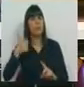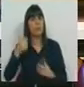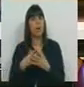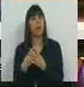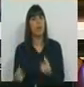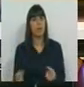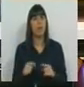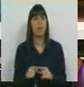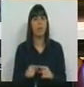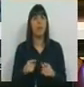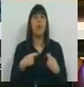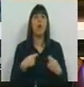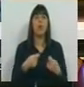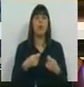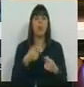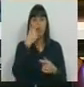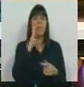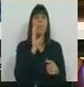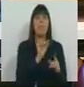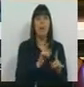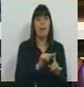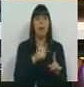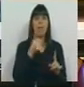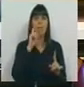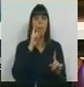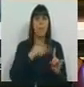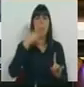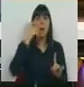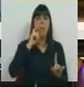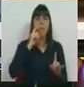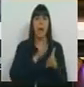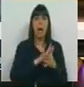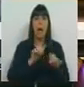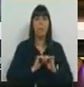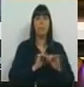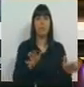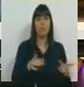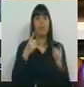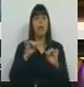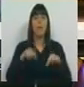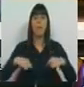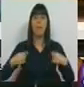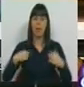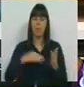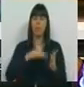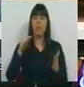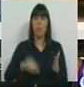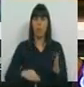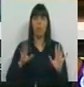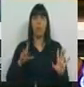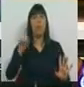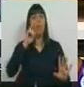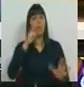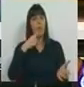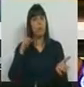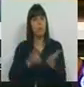e os consumidores bancários ficaram mais bem defendidos com essa carta circular e com os seus próprios contratos, porque aquilo que